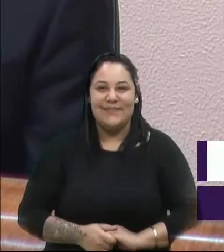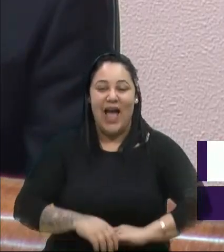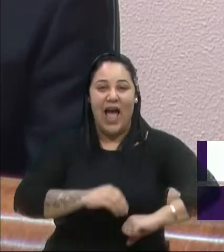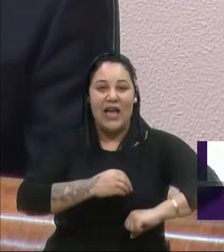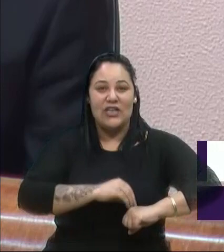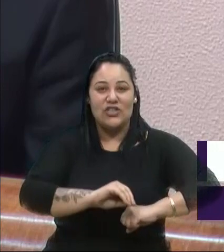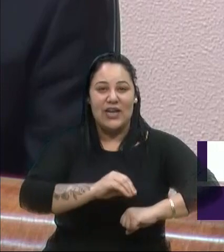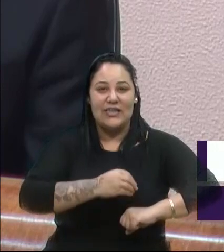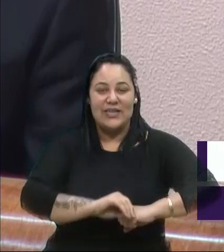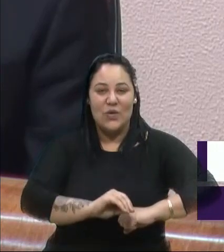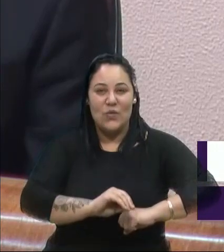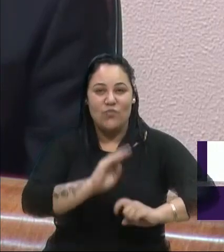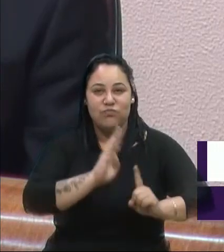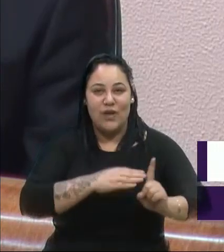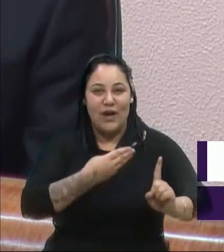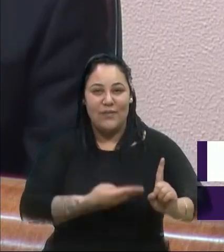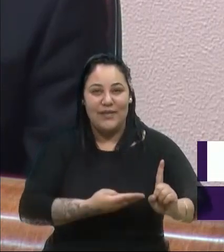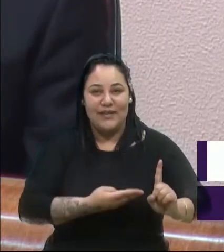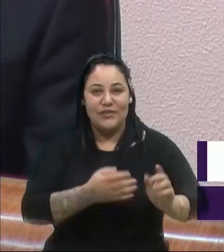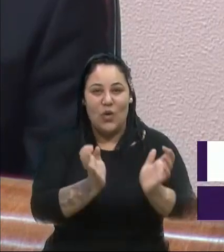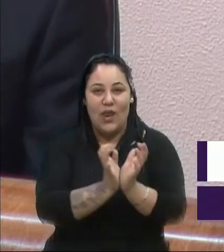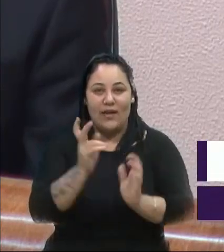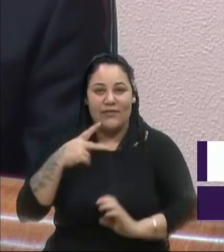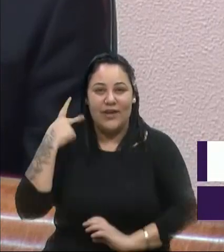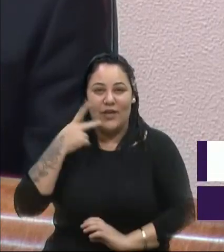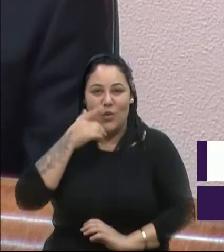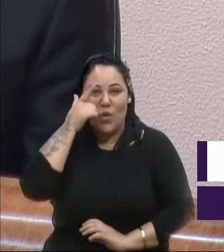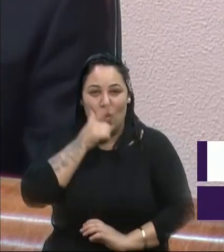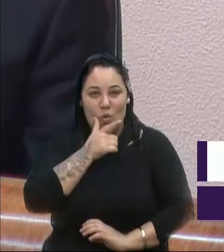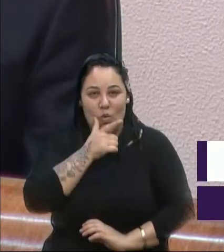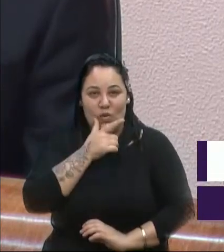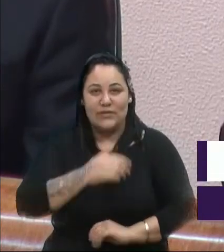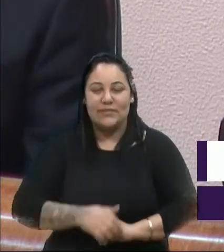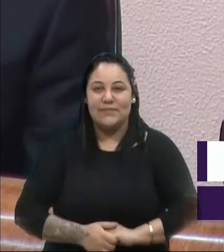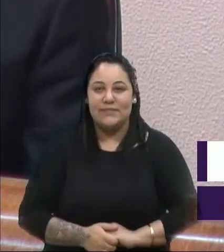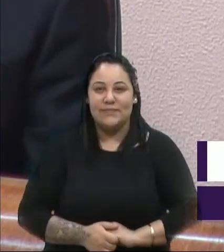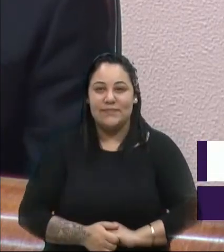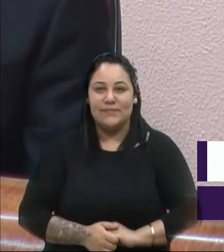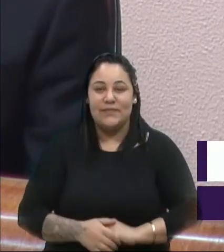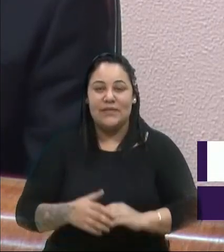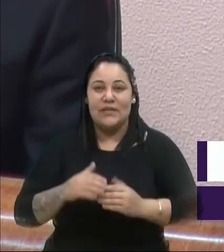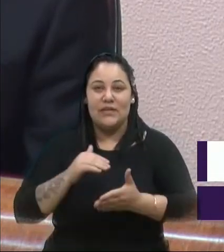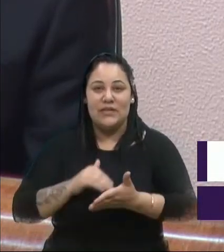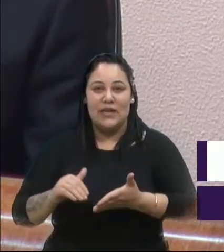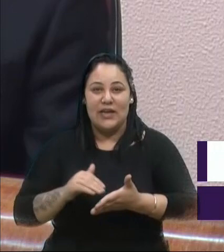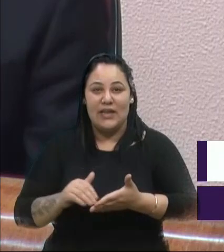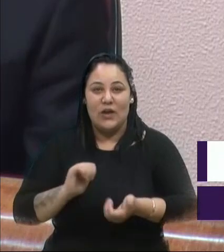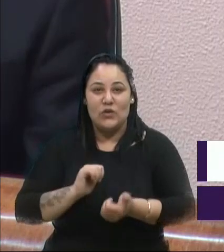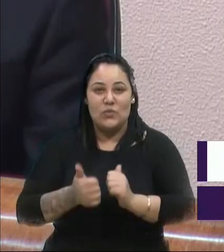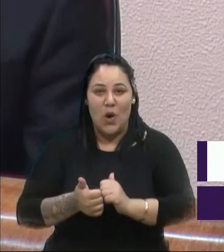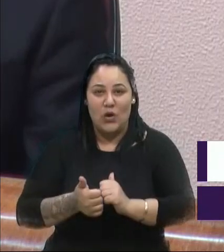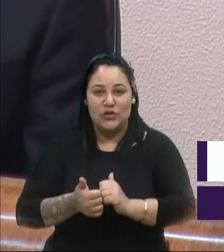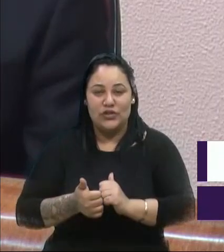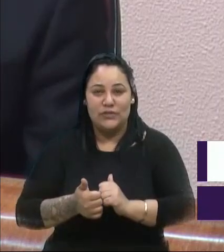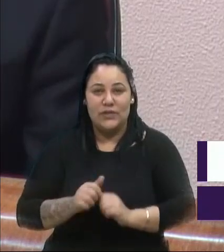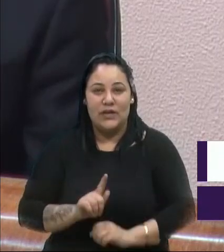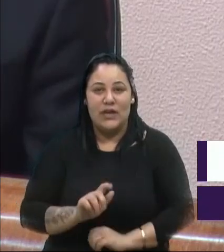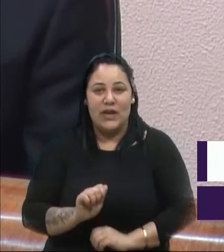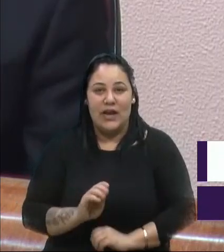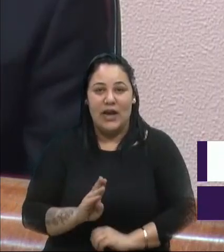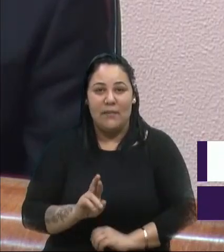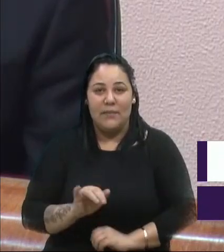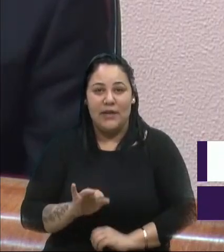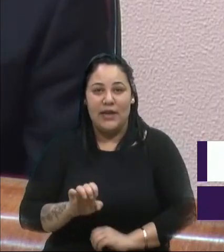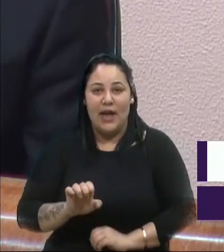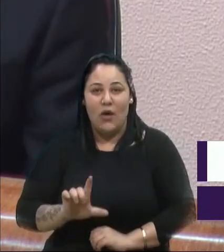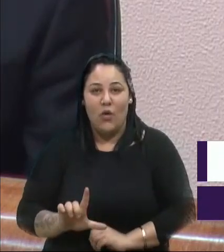proponente desta homenagem, nosso colega vereador Lucas Carinhato, secretário de Esporte e Lazer, Gabriel Citon, representando